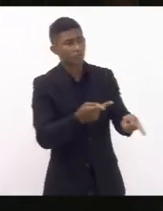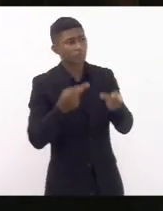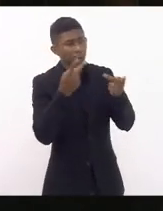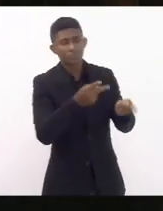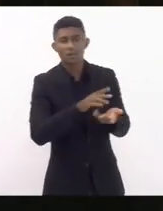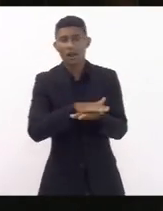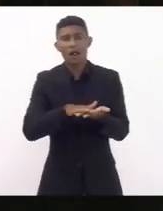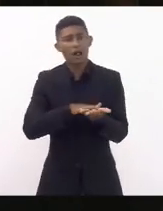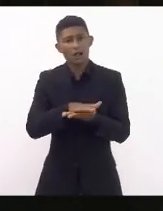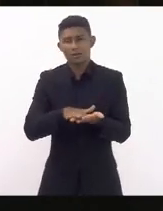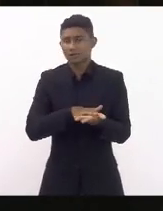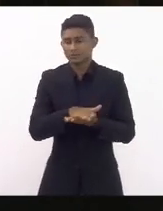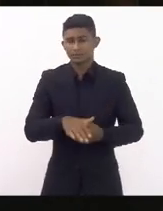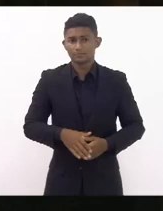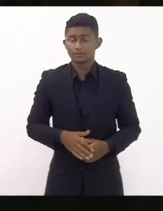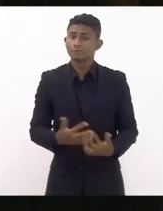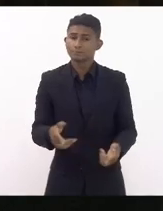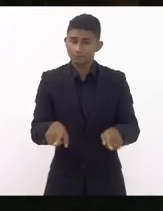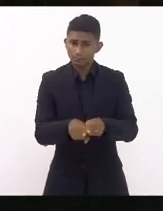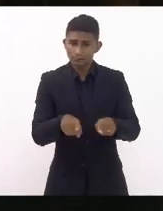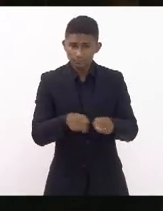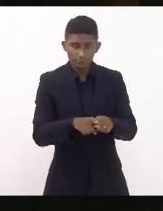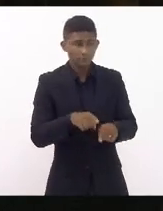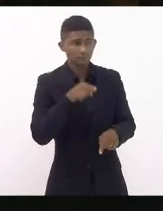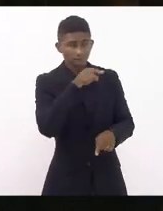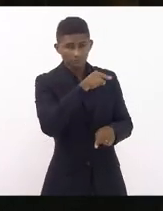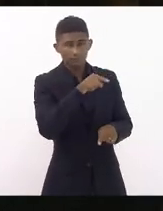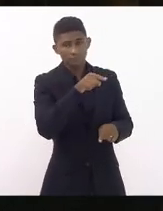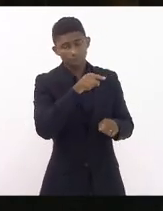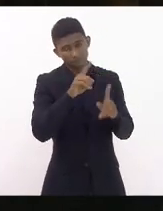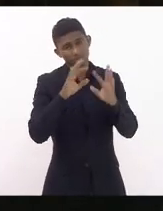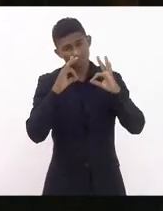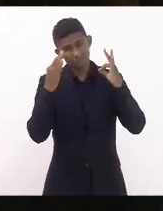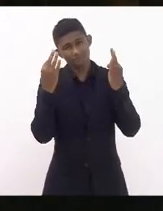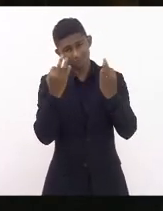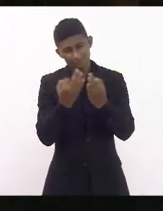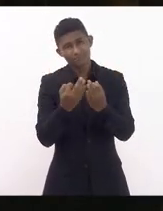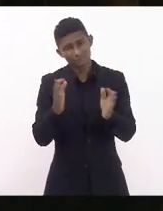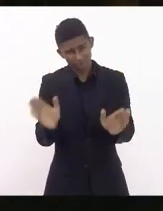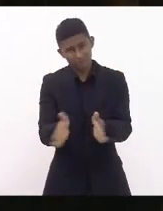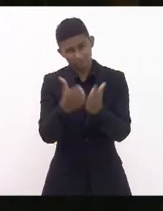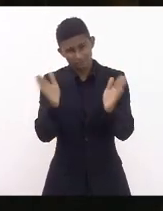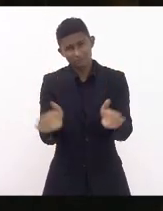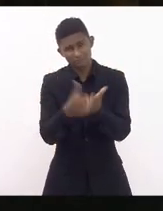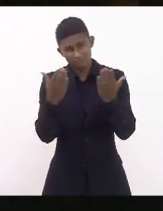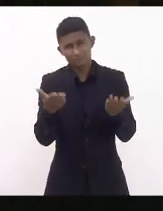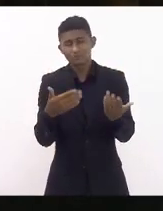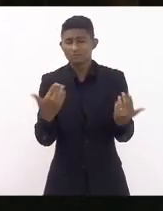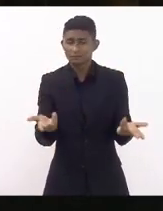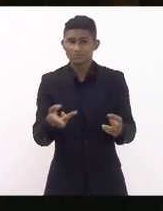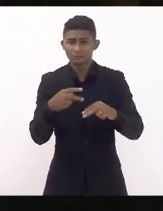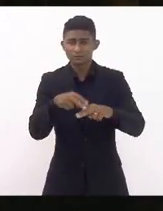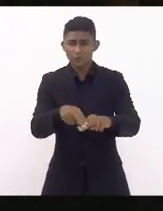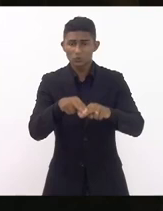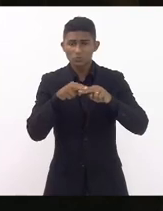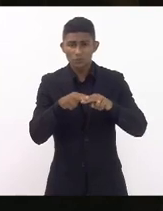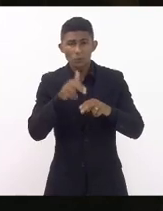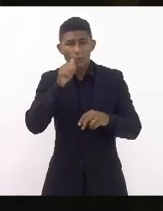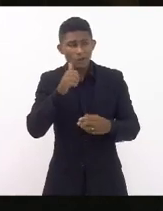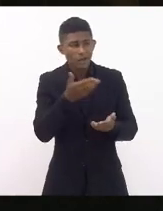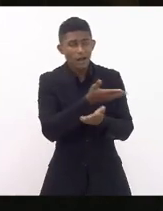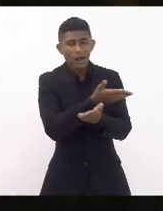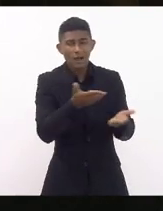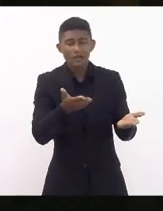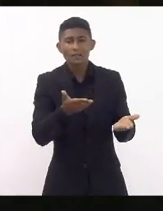temos a situação da precariedade de muitas famílias das detentas e, por conta disso, elas não têm